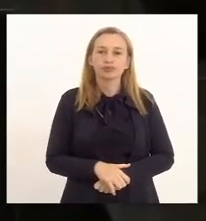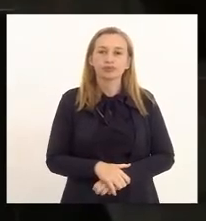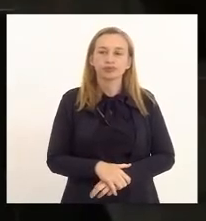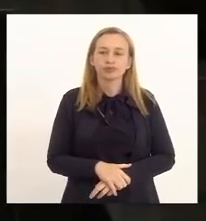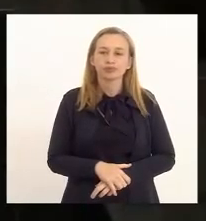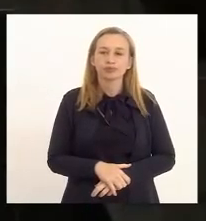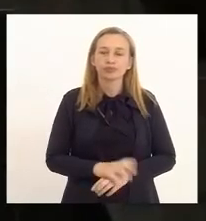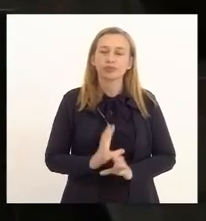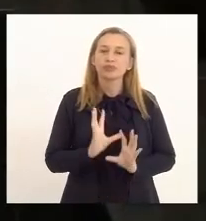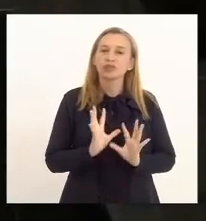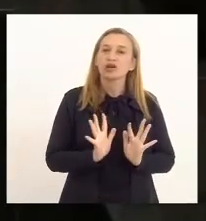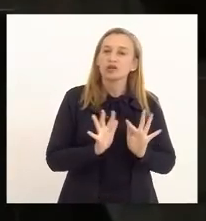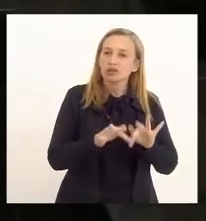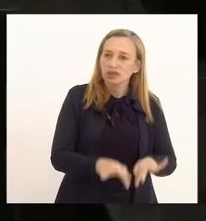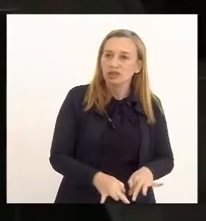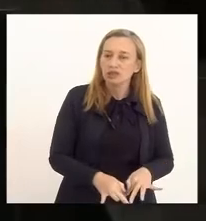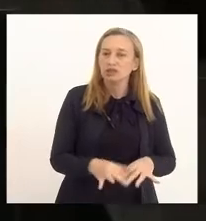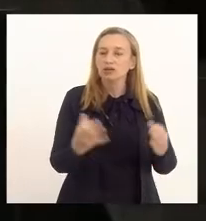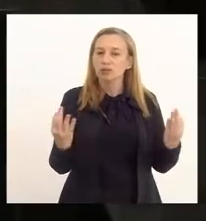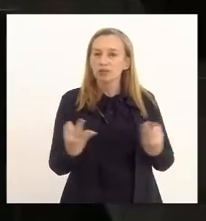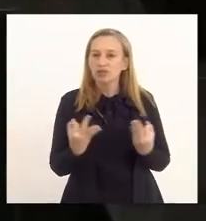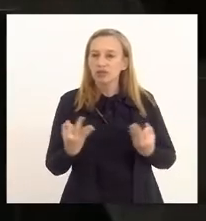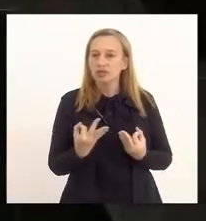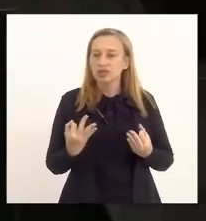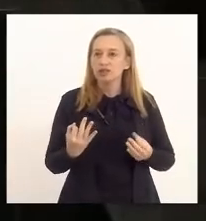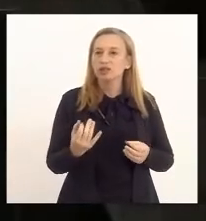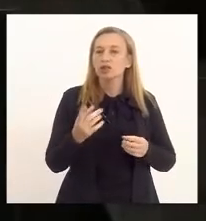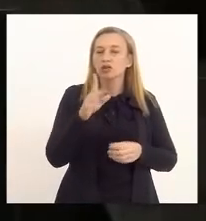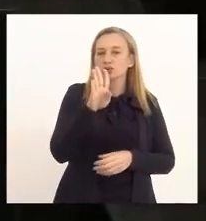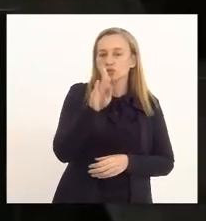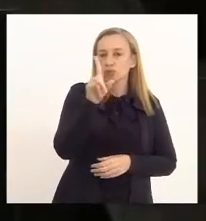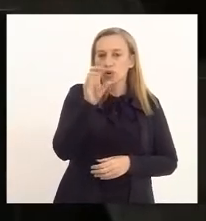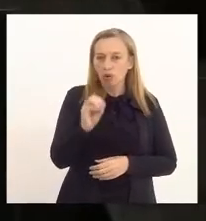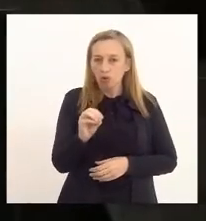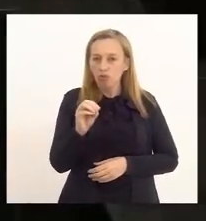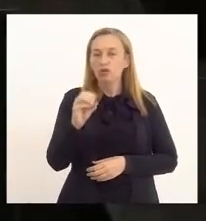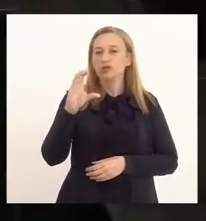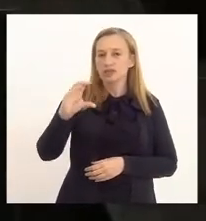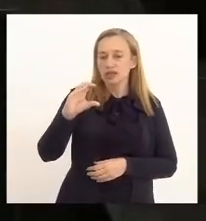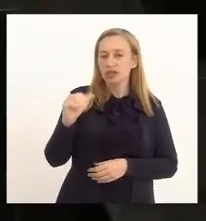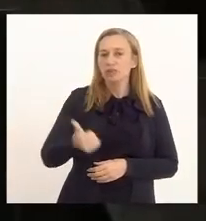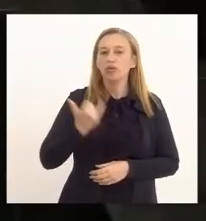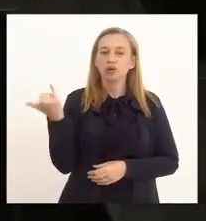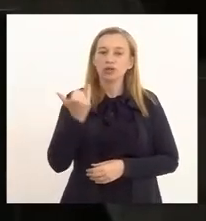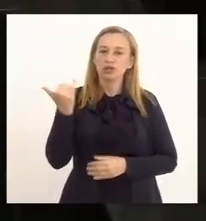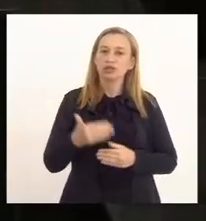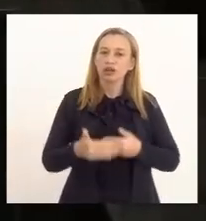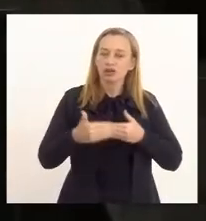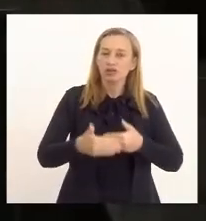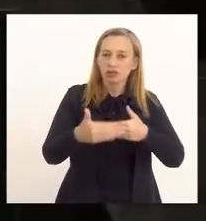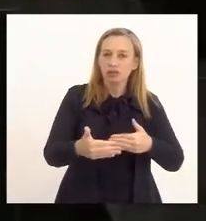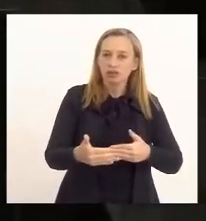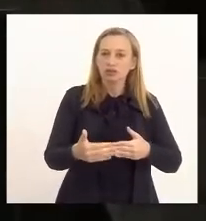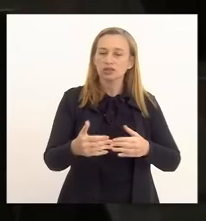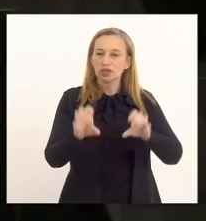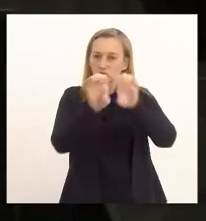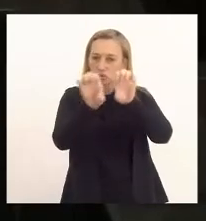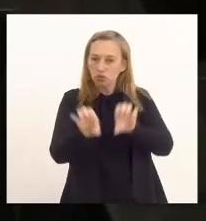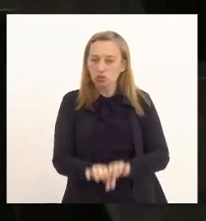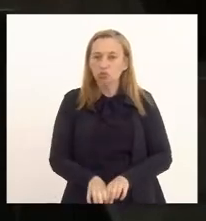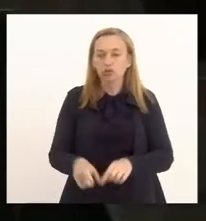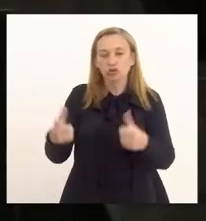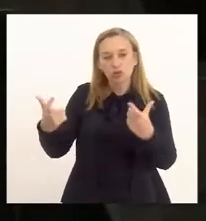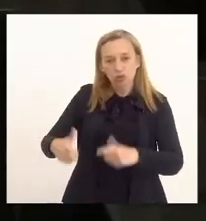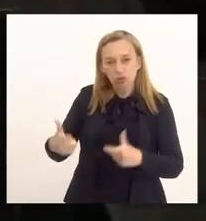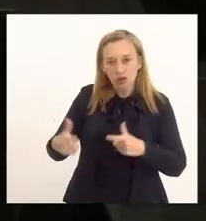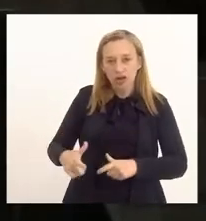pela conclusão e aperfeiçoamento da obra do Bloco C, importante avanço na estrutura física e na ampliação daquela